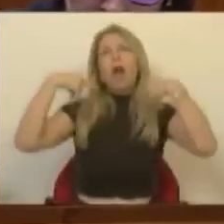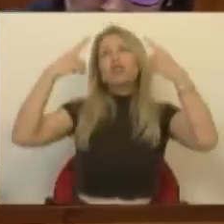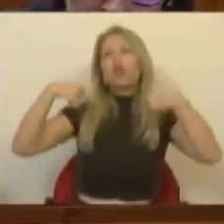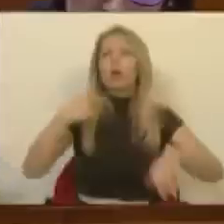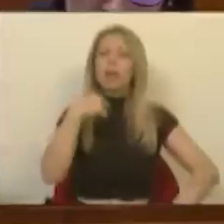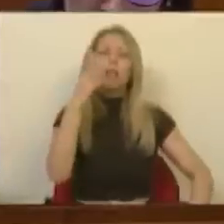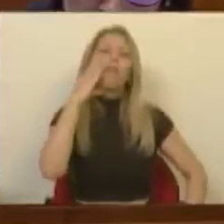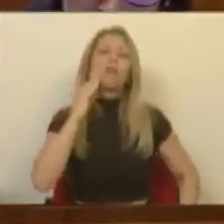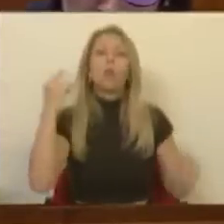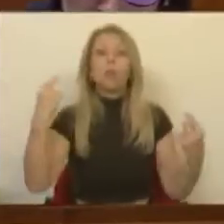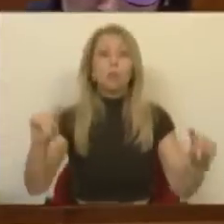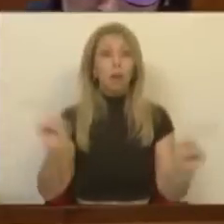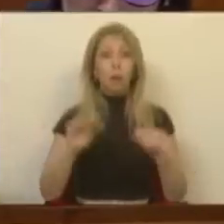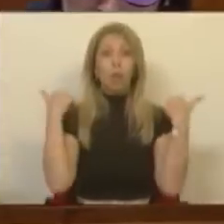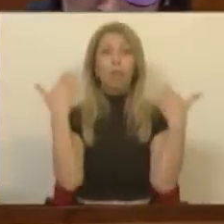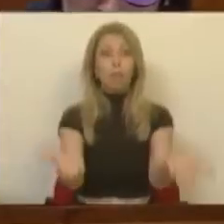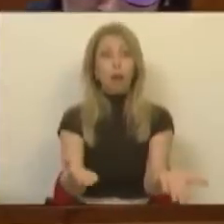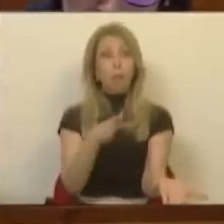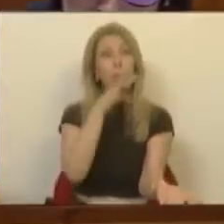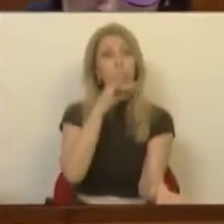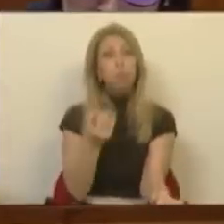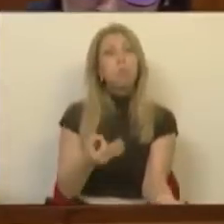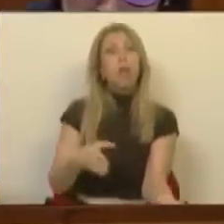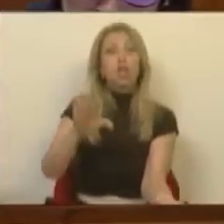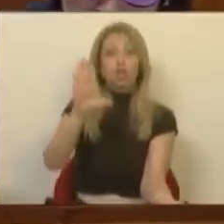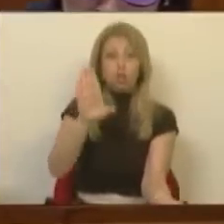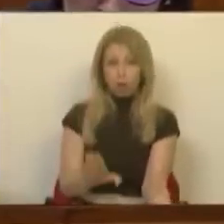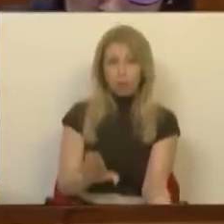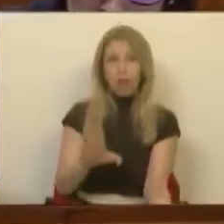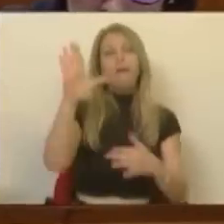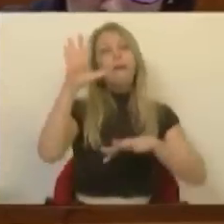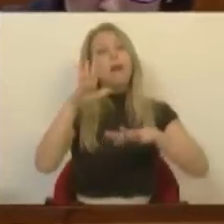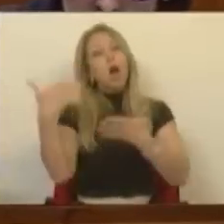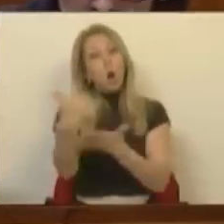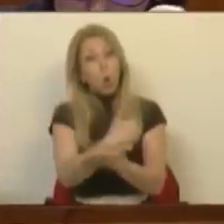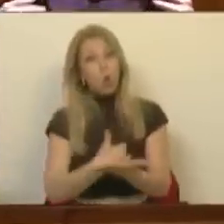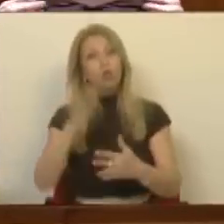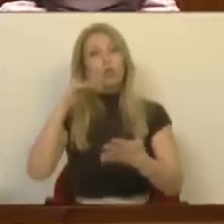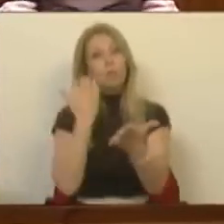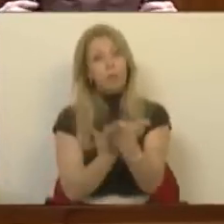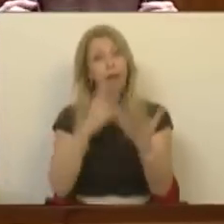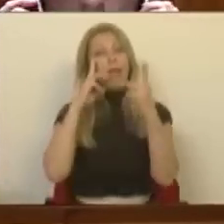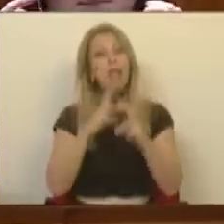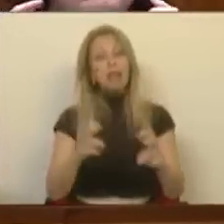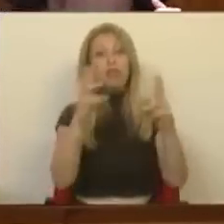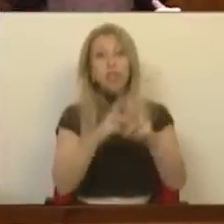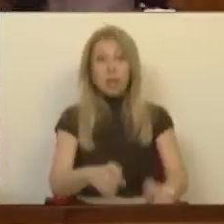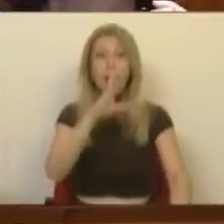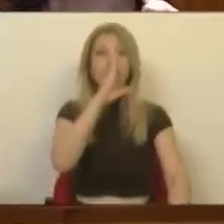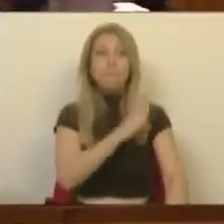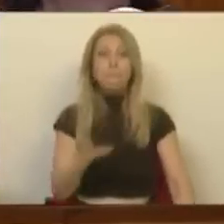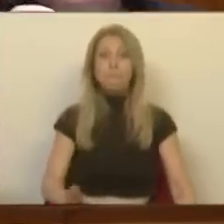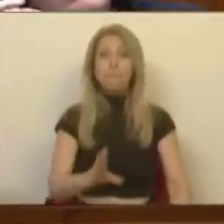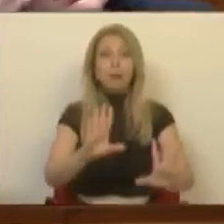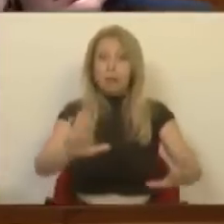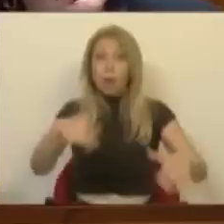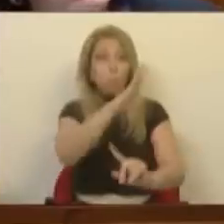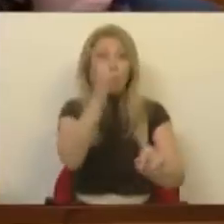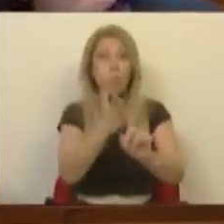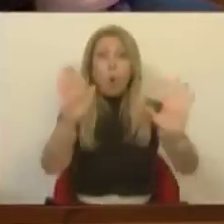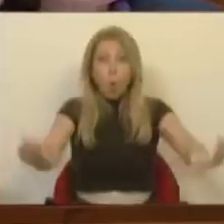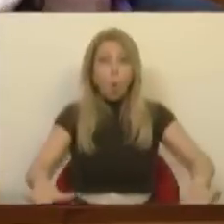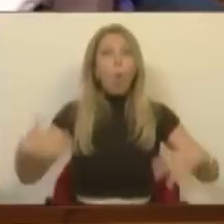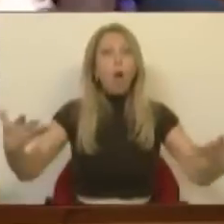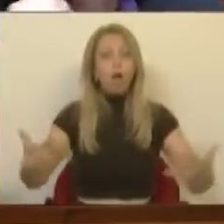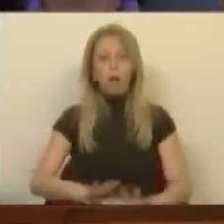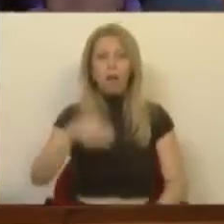é dar a polícia judiciária meios para a polícia judiciária investigar e atuar prontamente contra quem quer que seja que